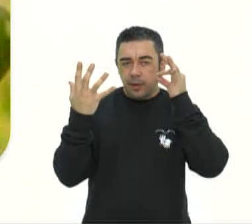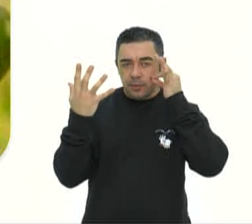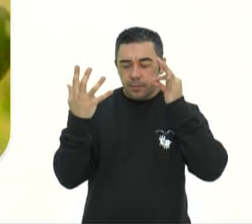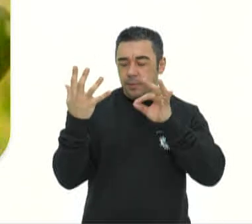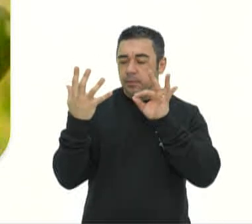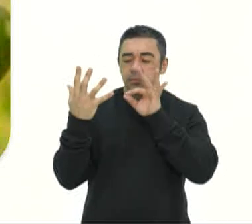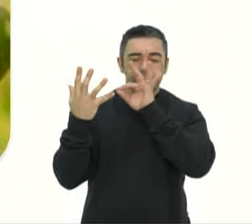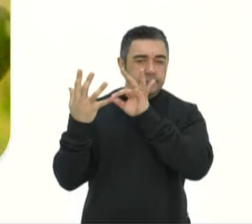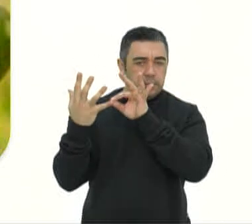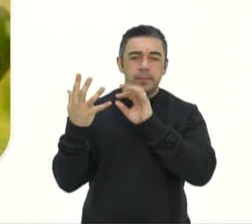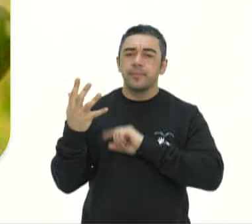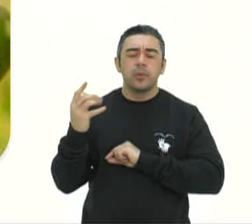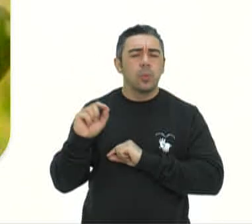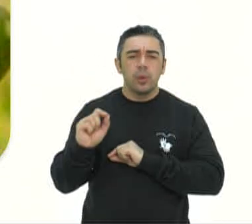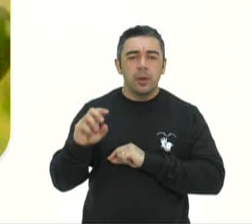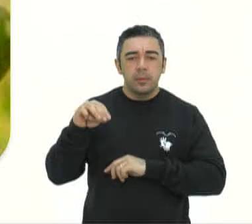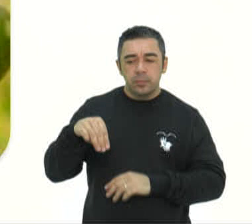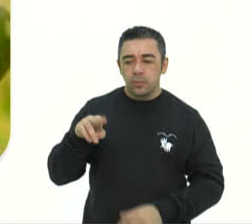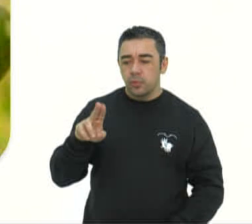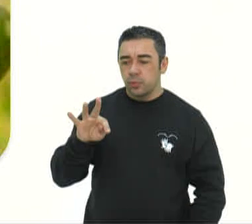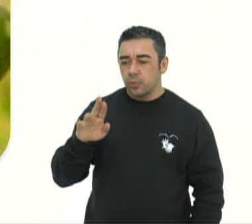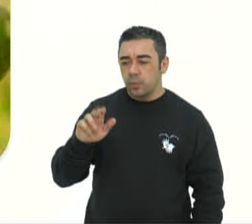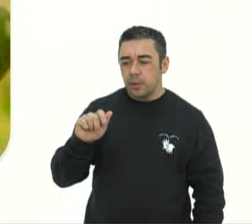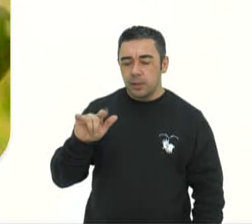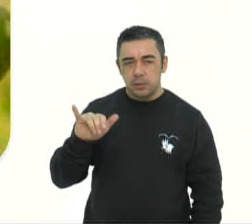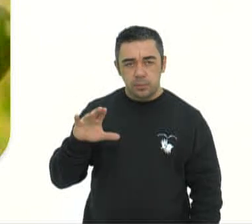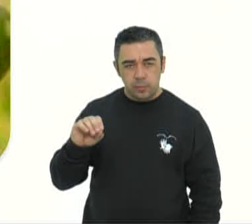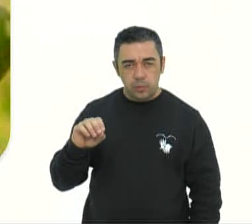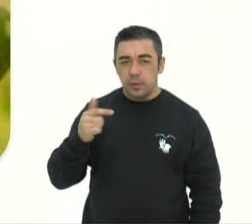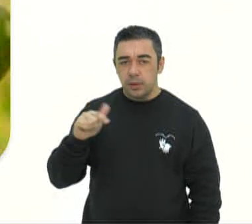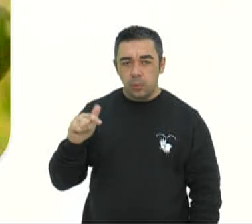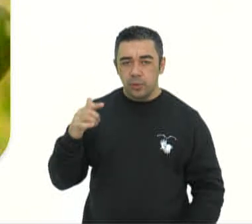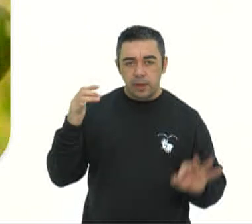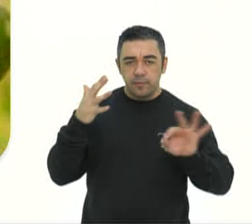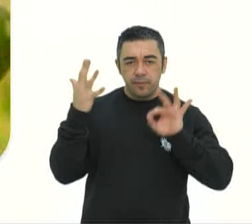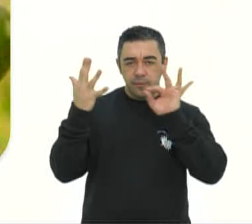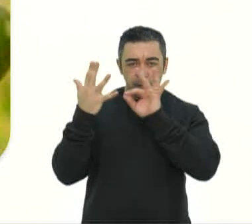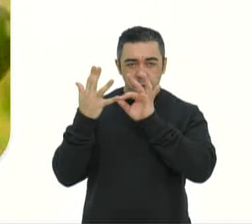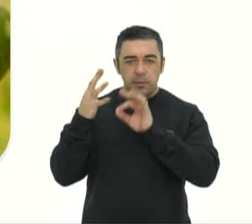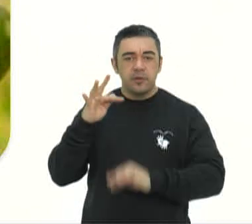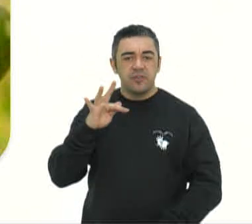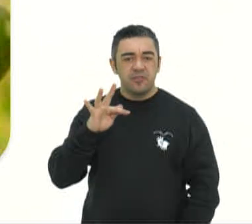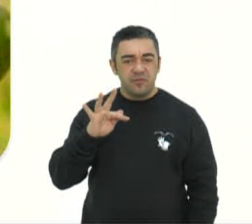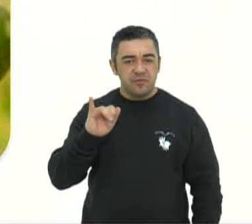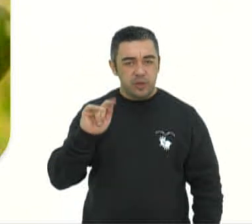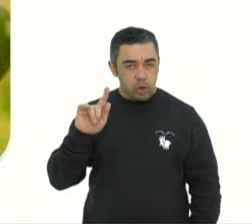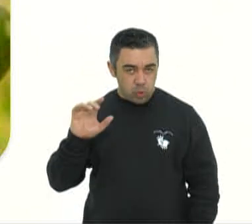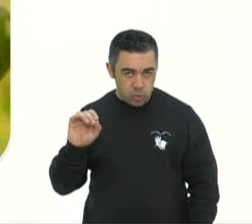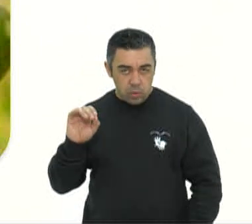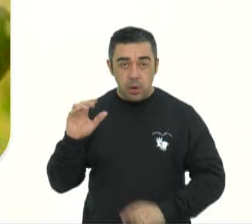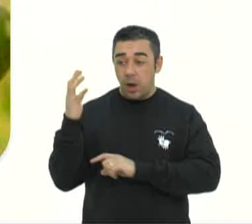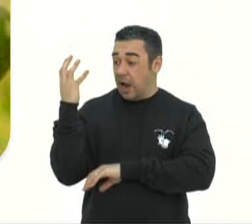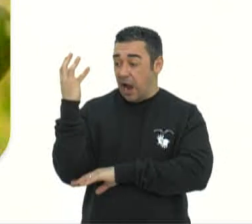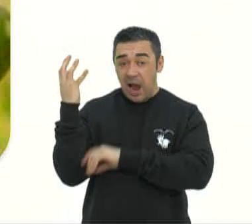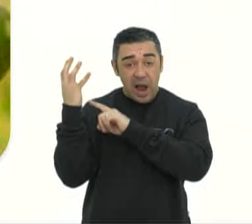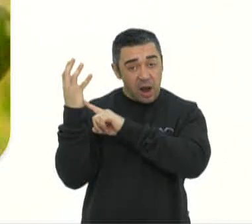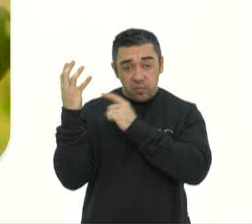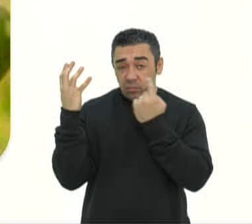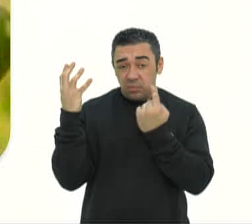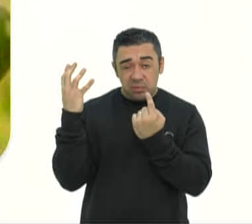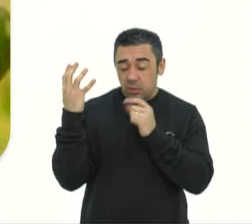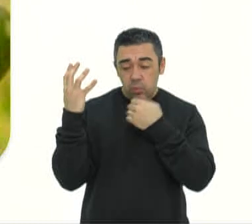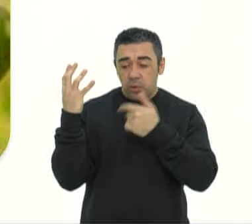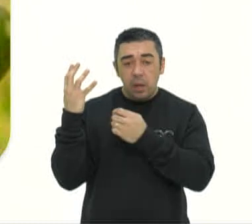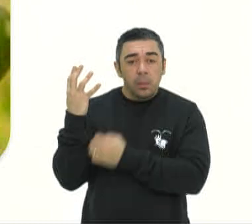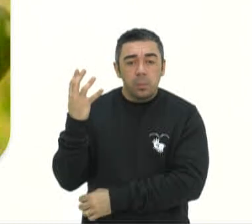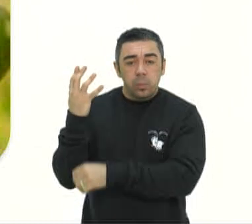de mutualismo, onde não há vespas do figo, as figueiras não se reproduzem e vice-versa. A relação de mutualismo